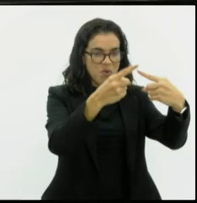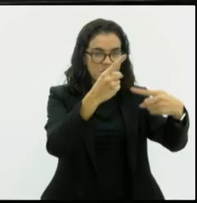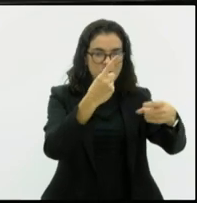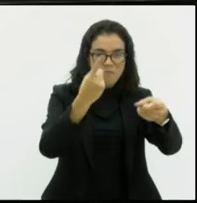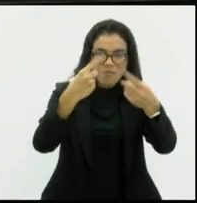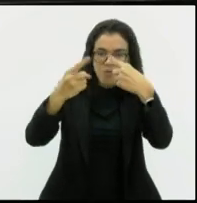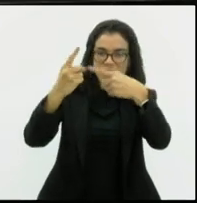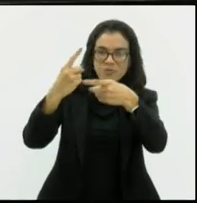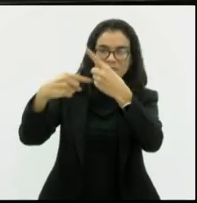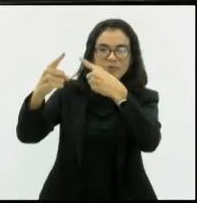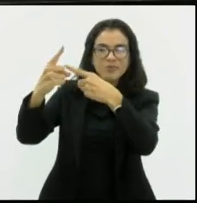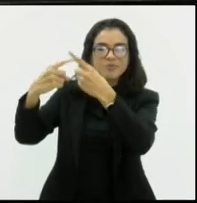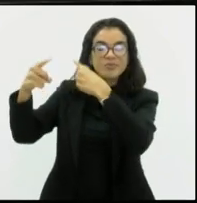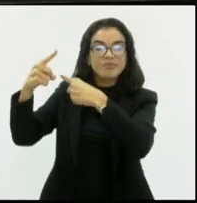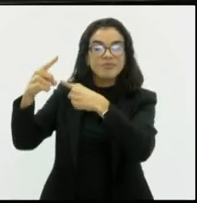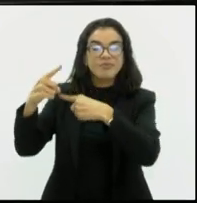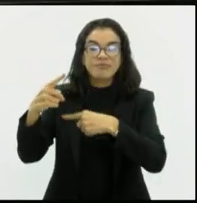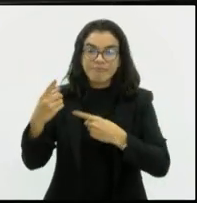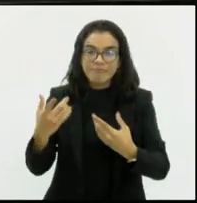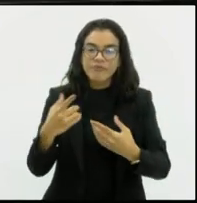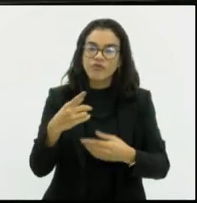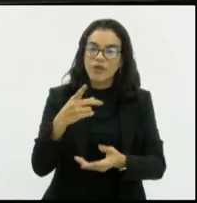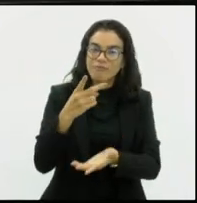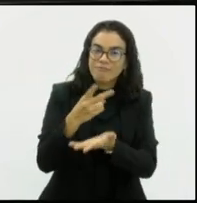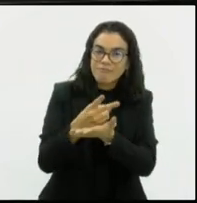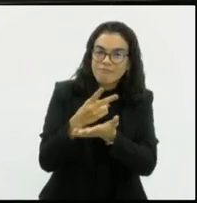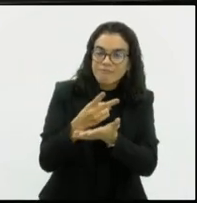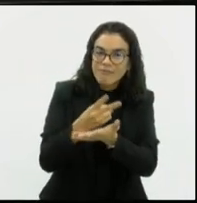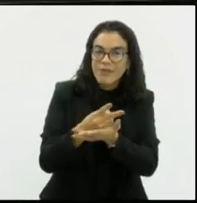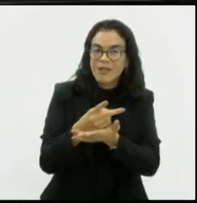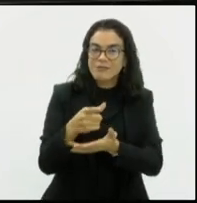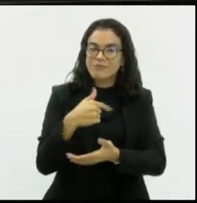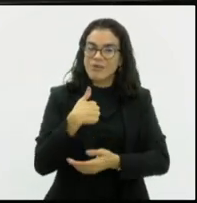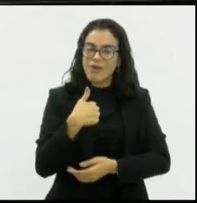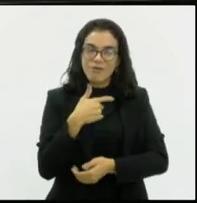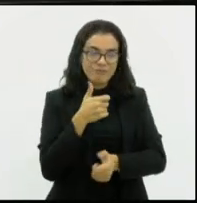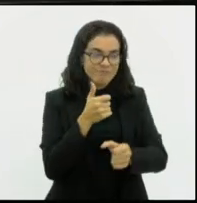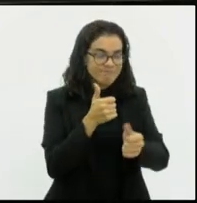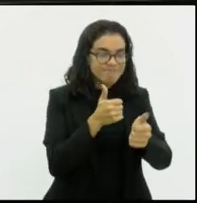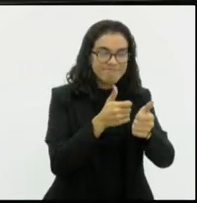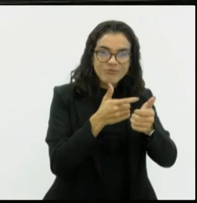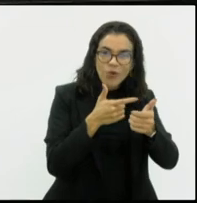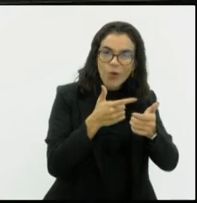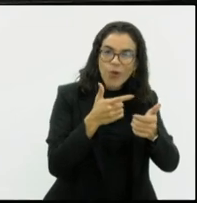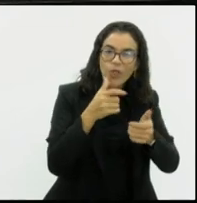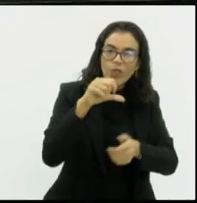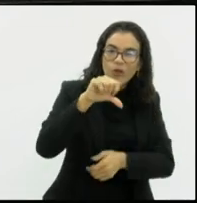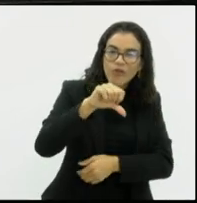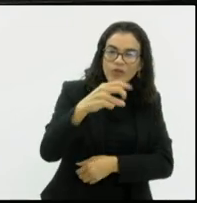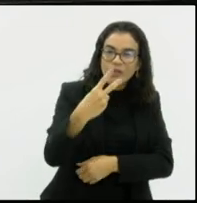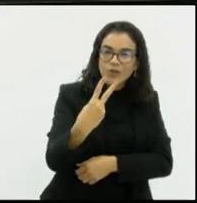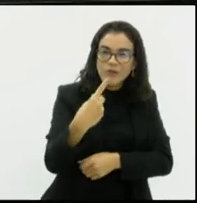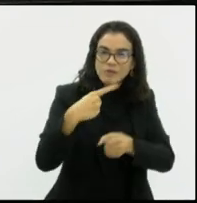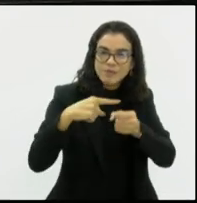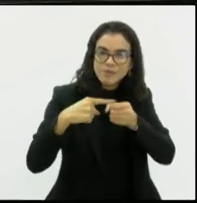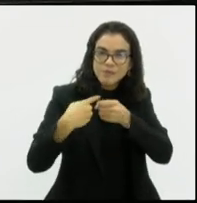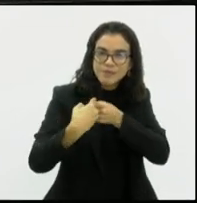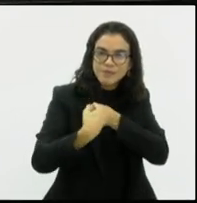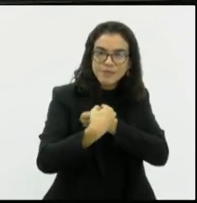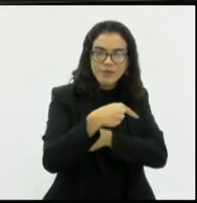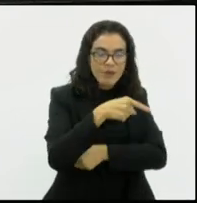vida de uma pessoa. Então, foi justamente nesse espírito qual eu caminhei, nos 92 municípios. Me